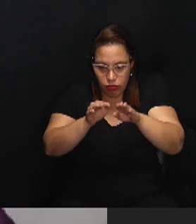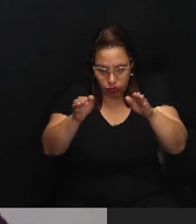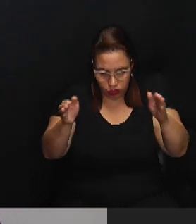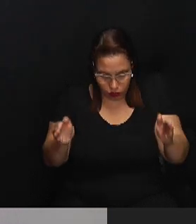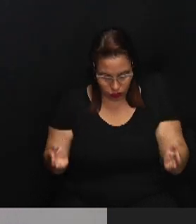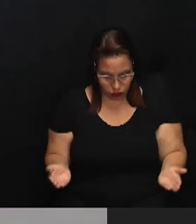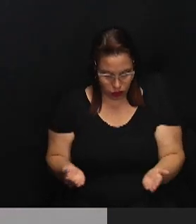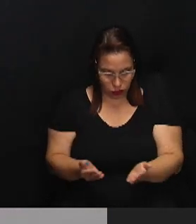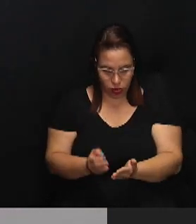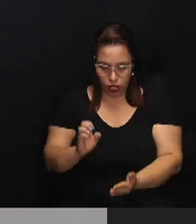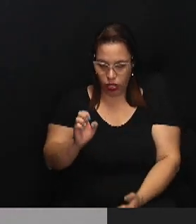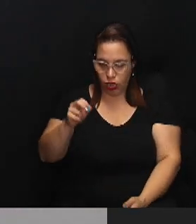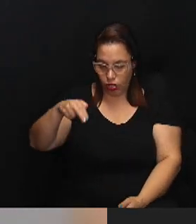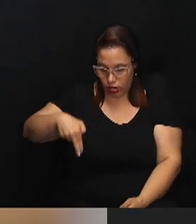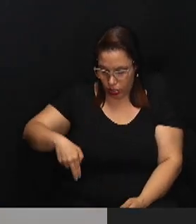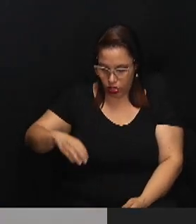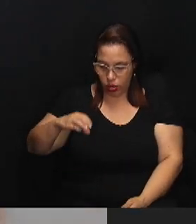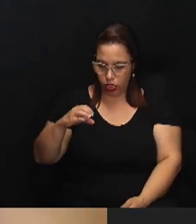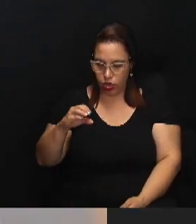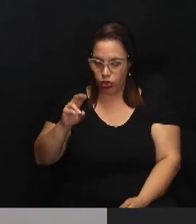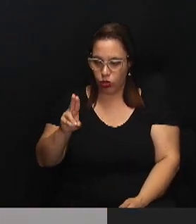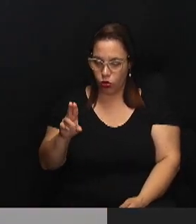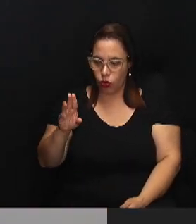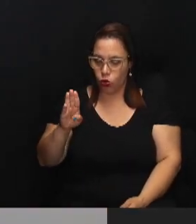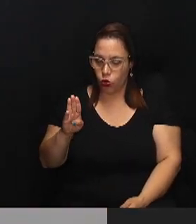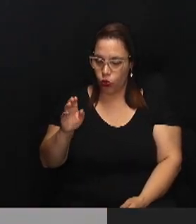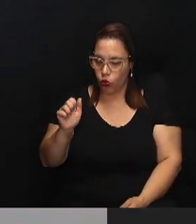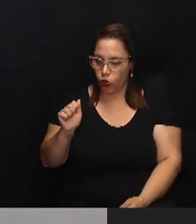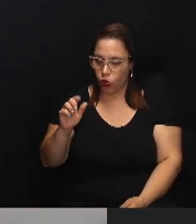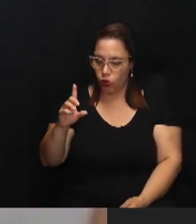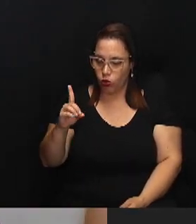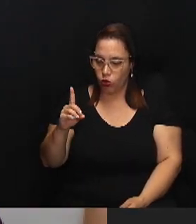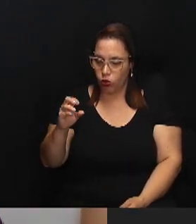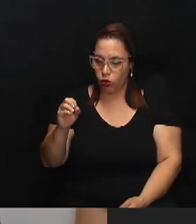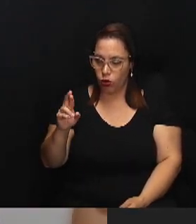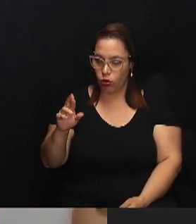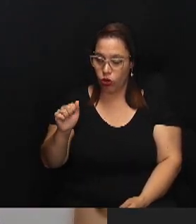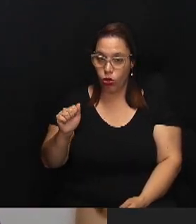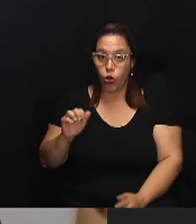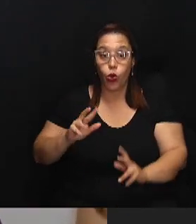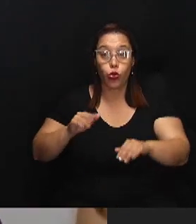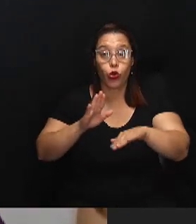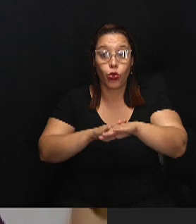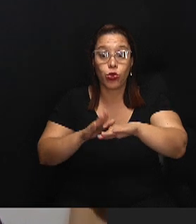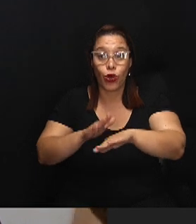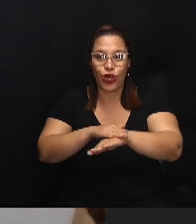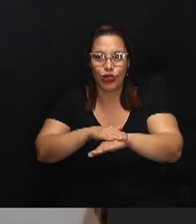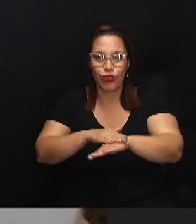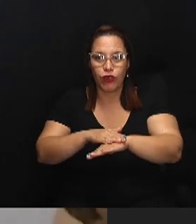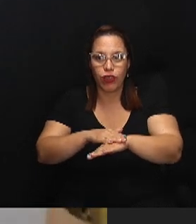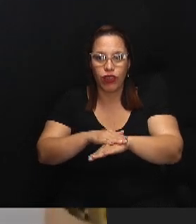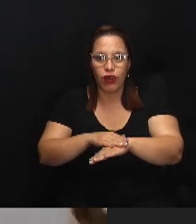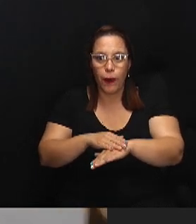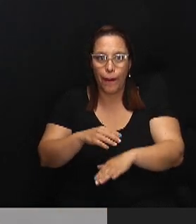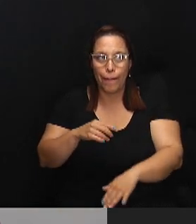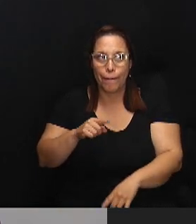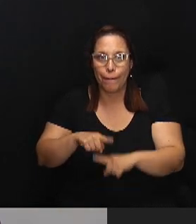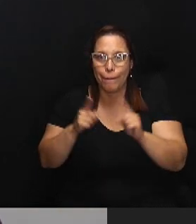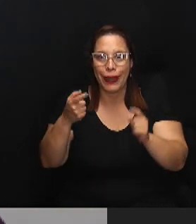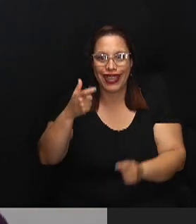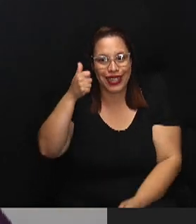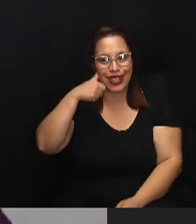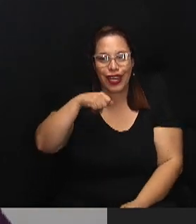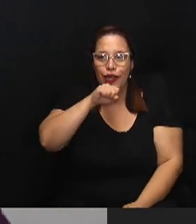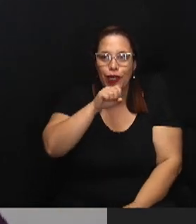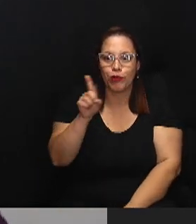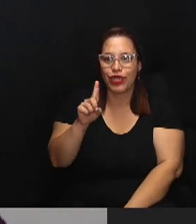da incubadora e todos tocam nesse bebê, menos ela. Então, como essa mãe